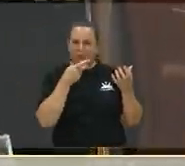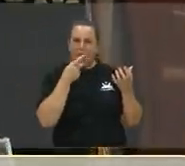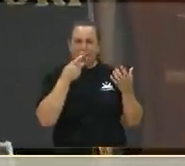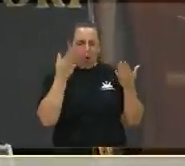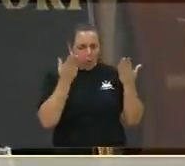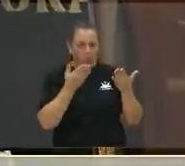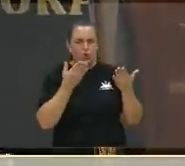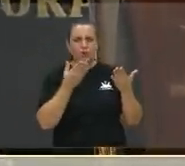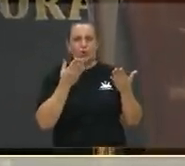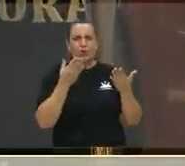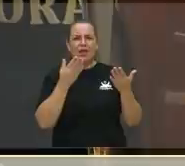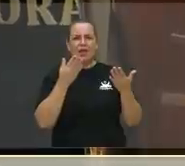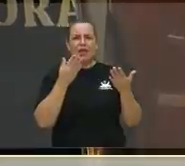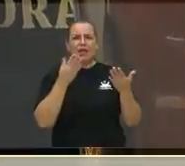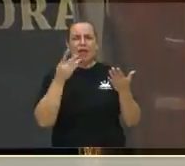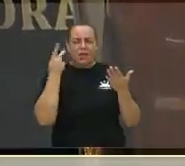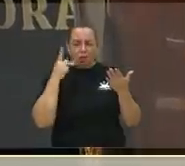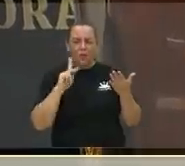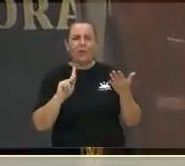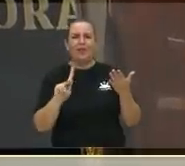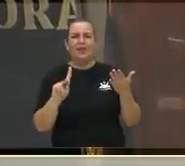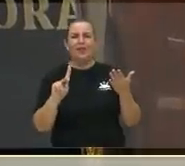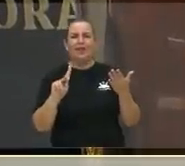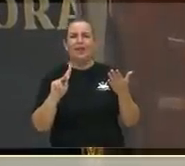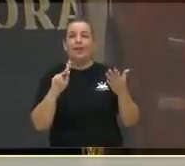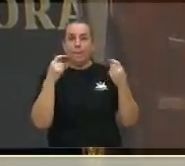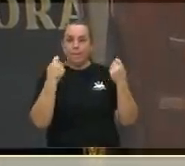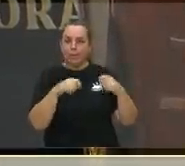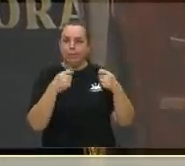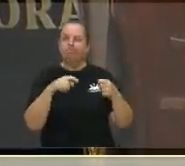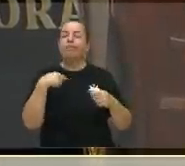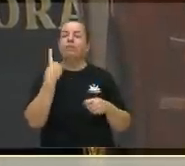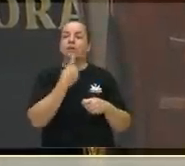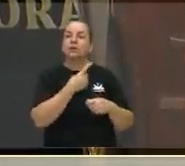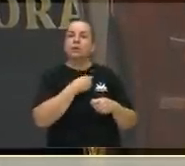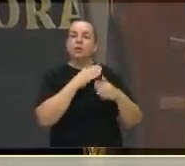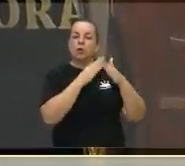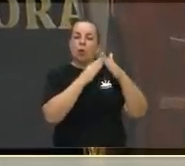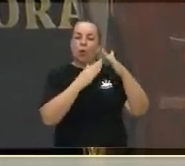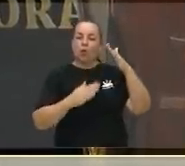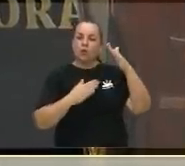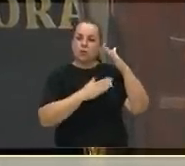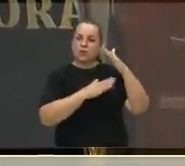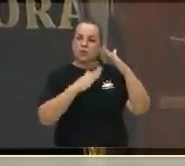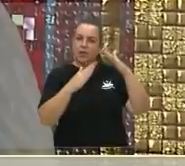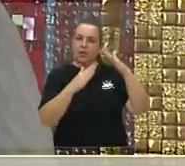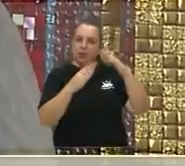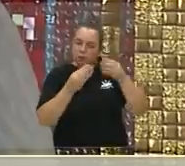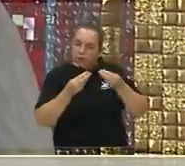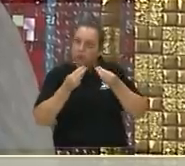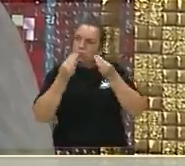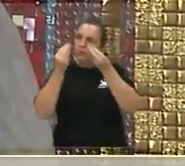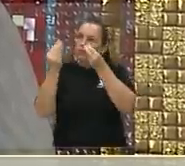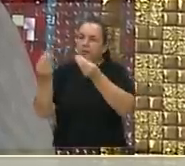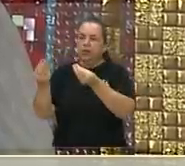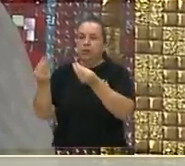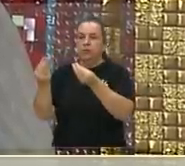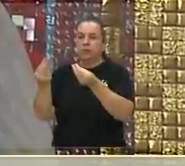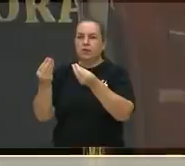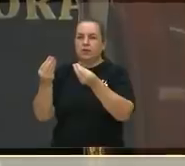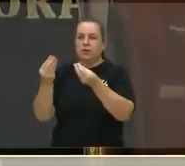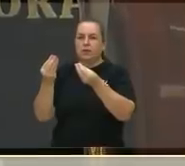homilia de hoje o que é preciso que nos consagramos e